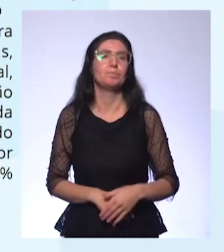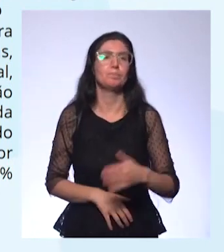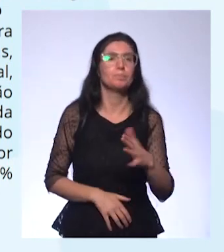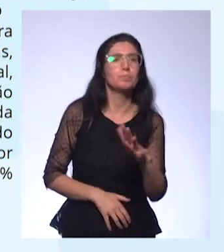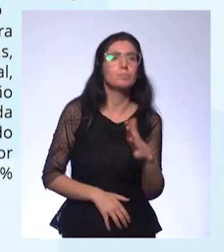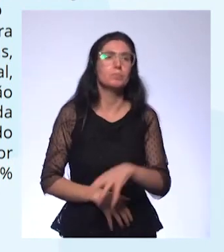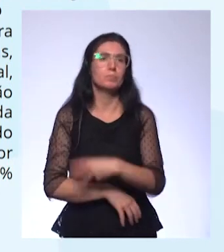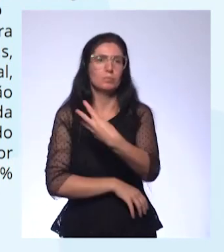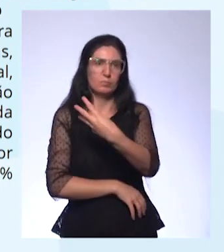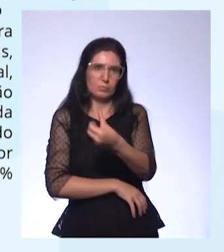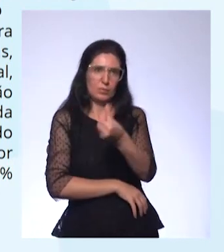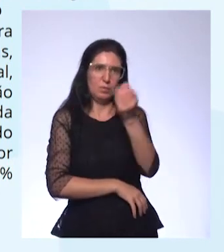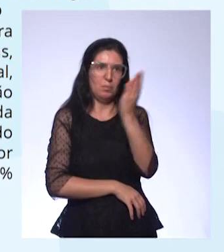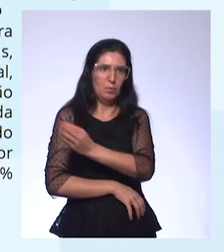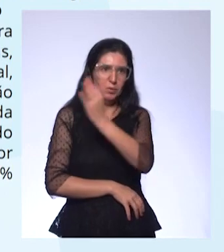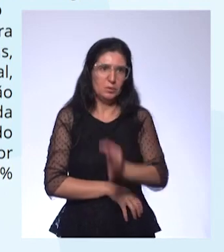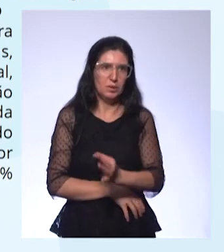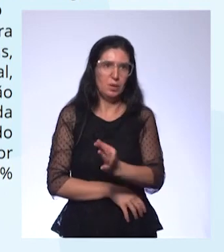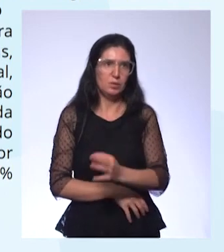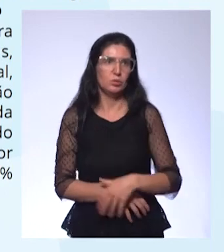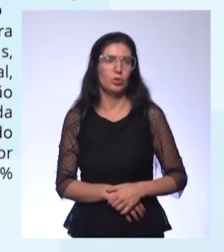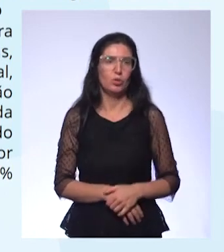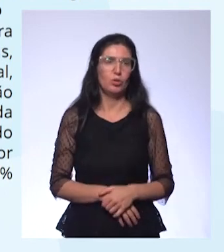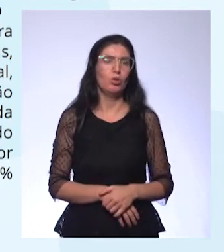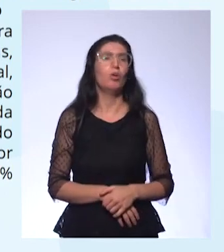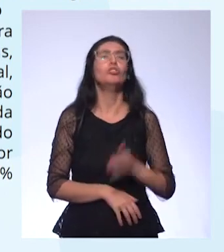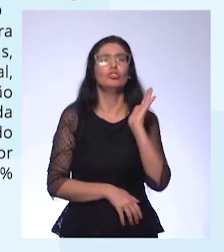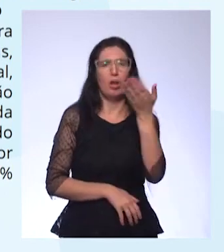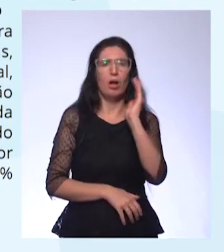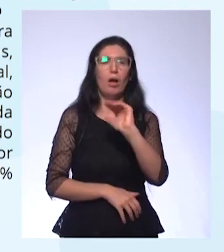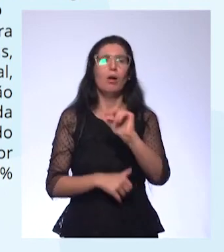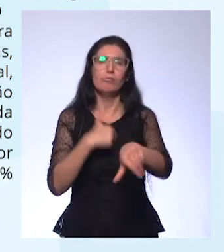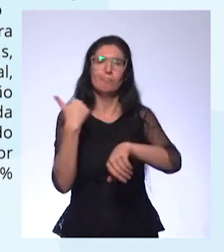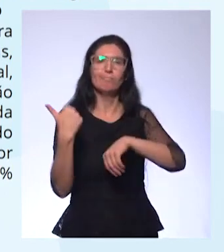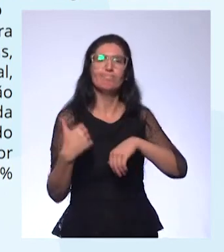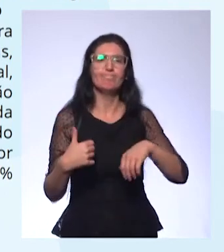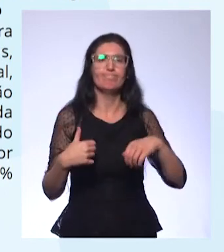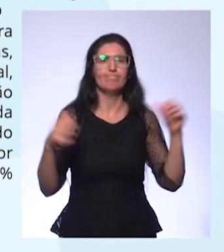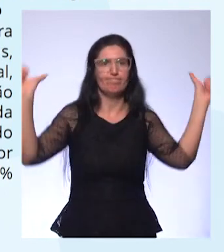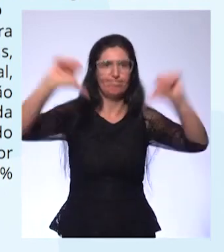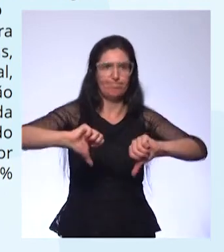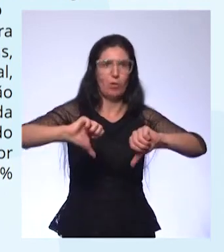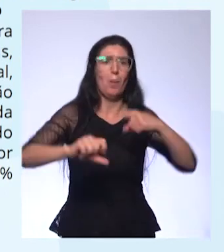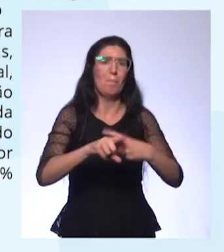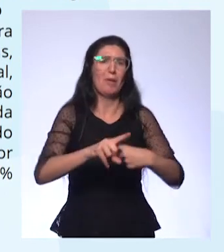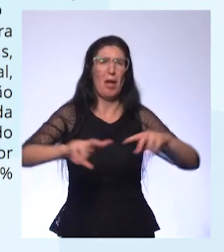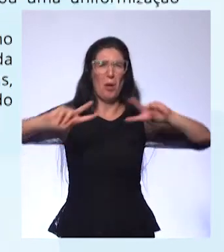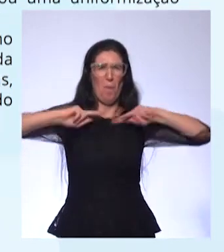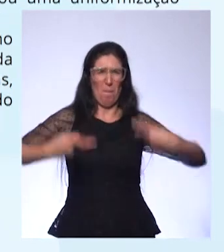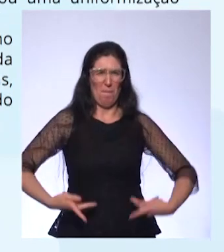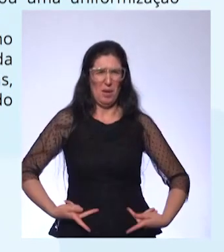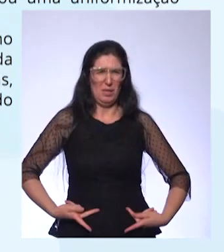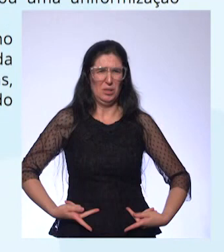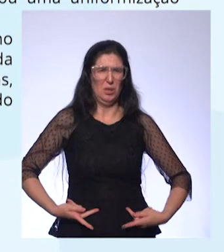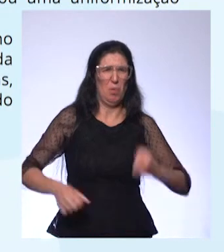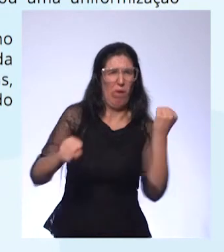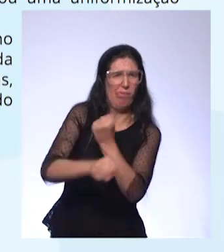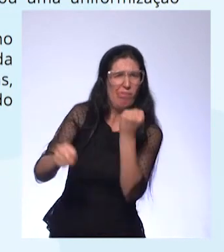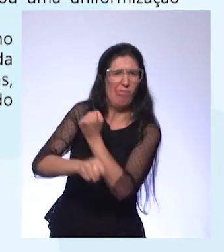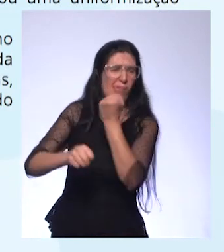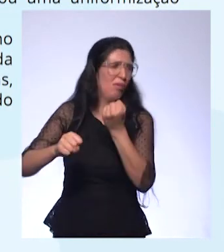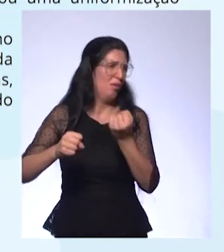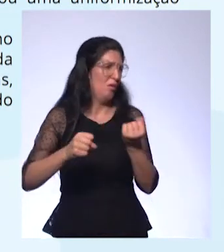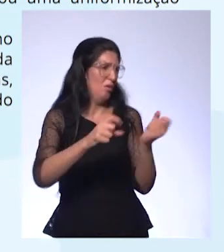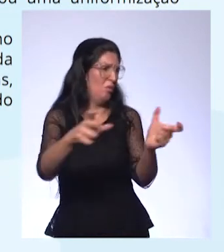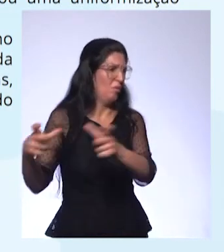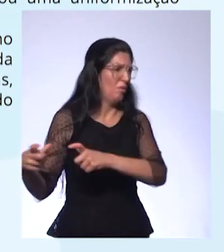aproximadamente 36% já foram alterados aí pelo ser humano. O próximo que a gente vai ver é o Pampa, né, com